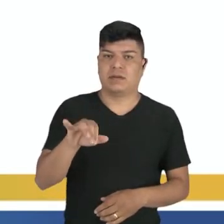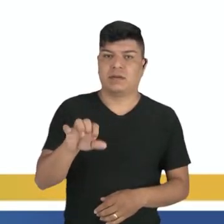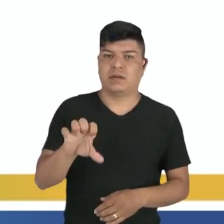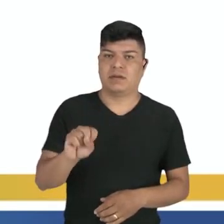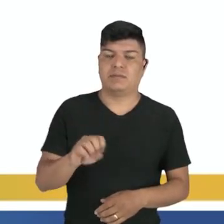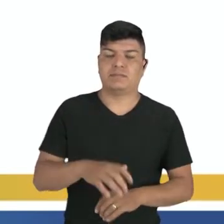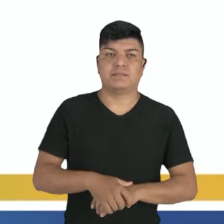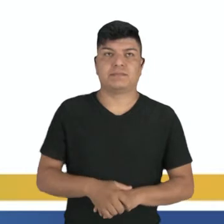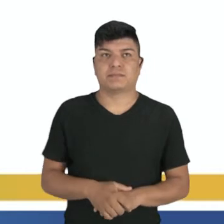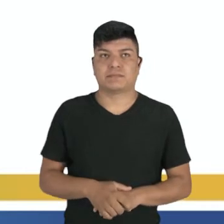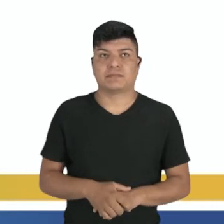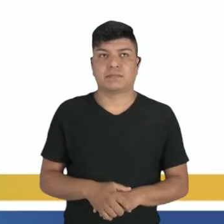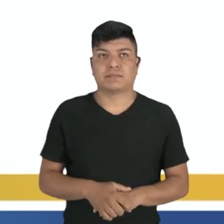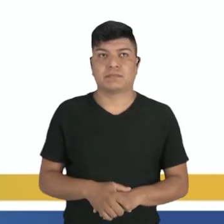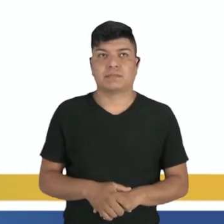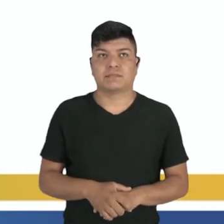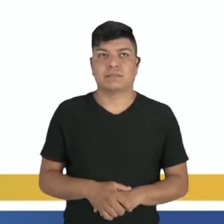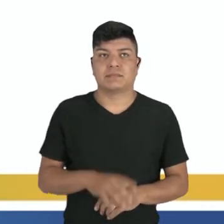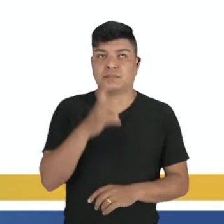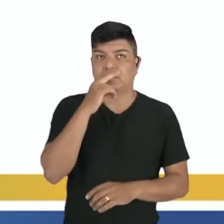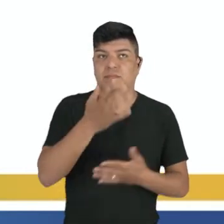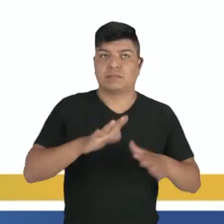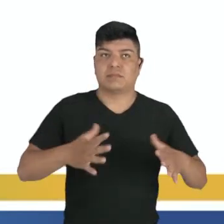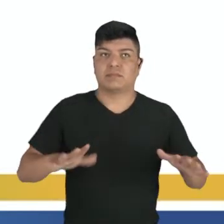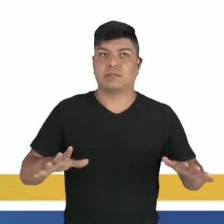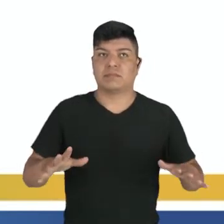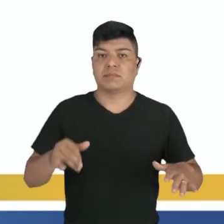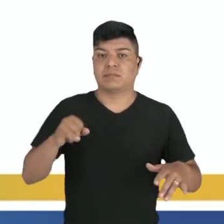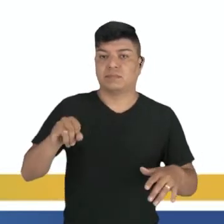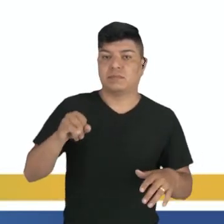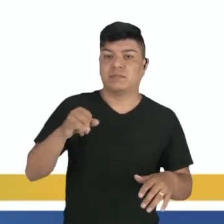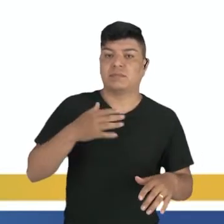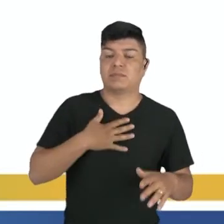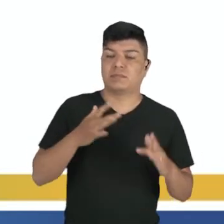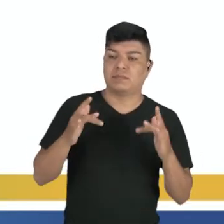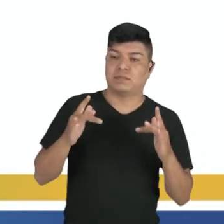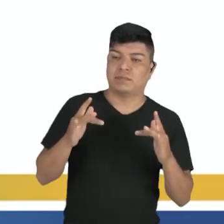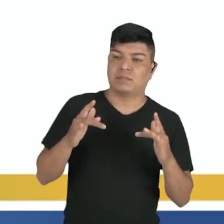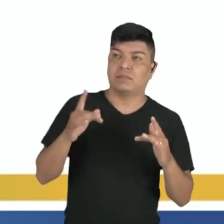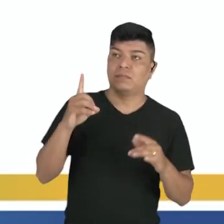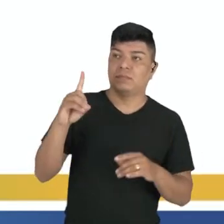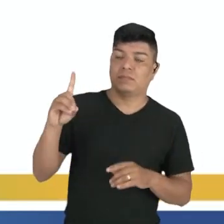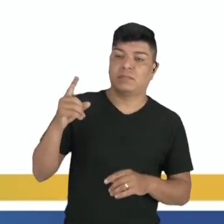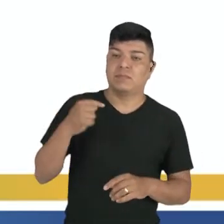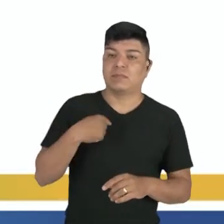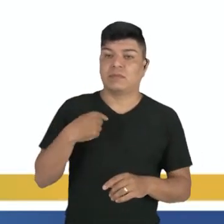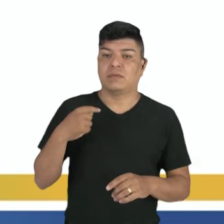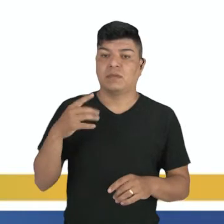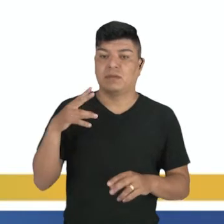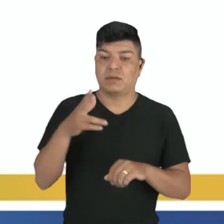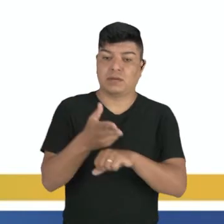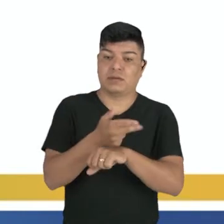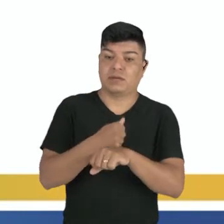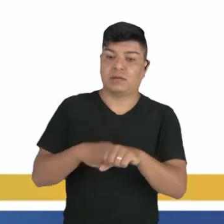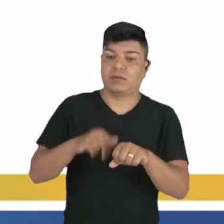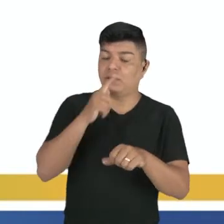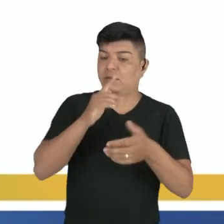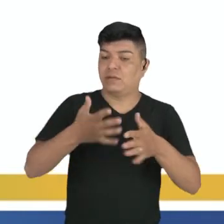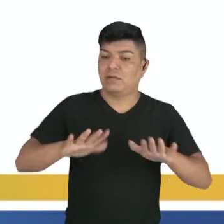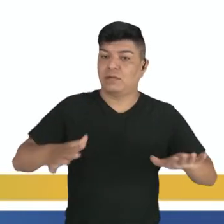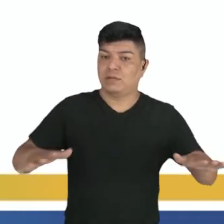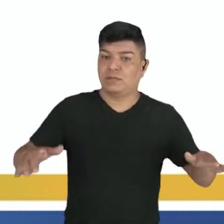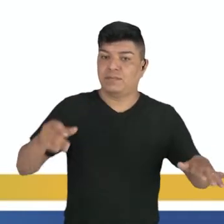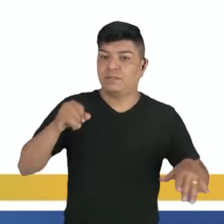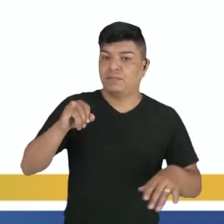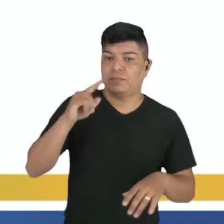Codax. Ondas do mar de Vigo, se vires meu namorado, por Deus, digam se virá cedo. Ondas do mar revolto, se